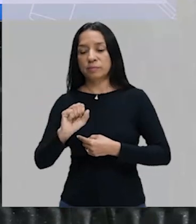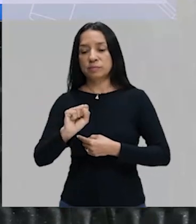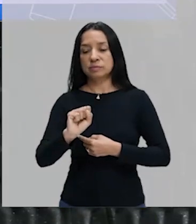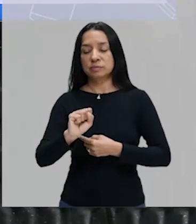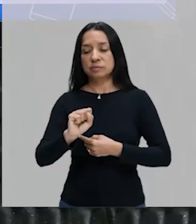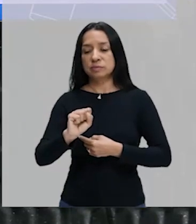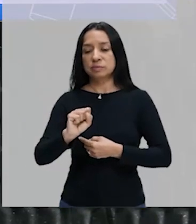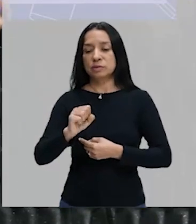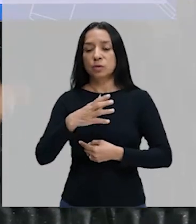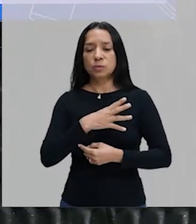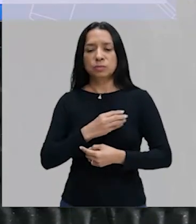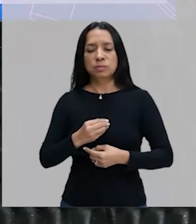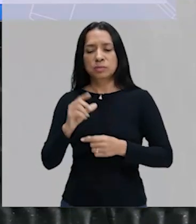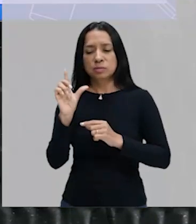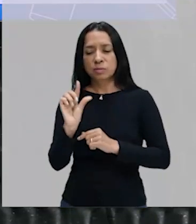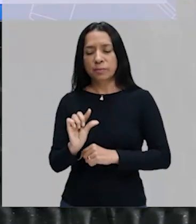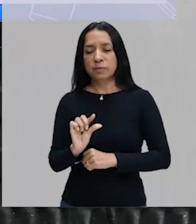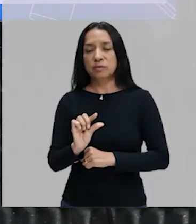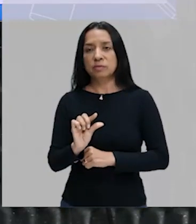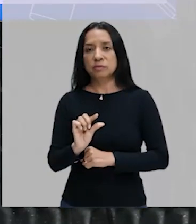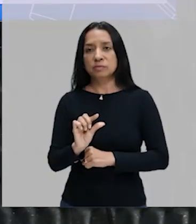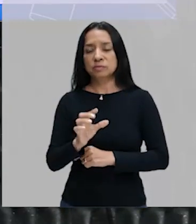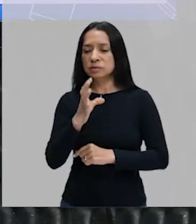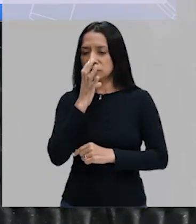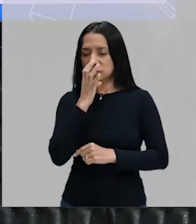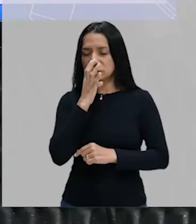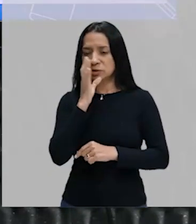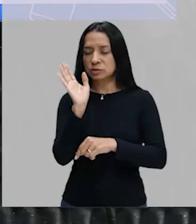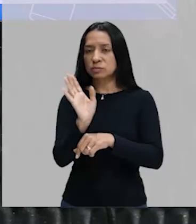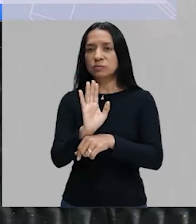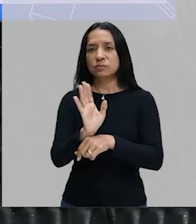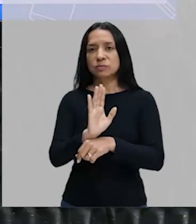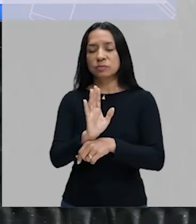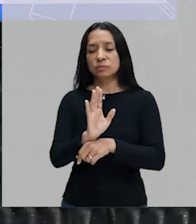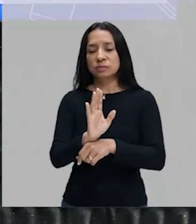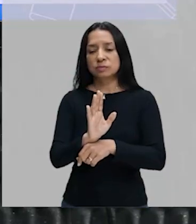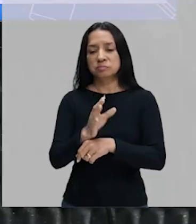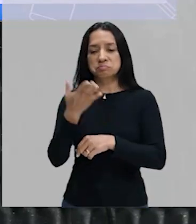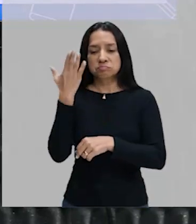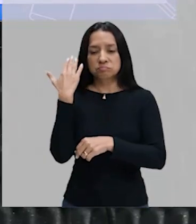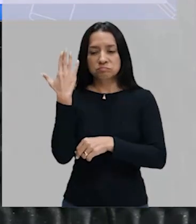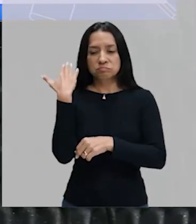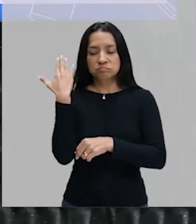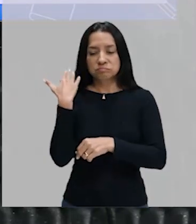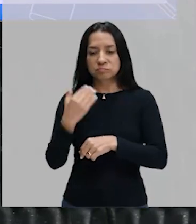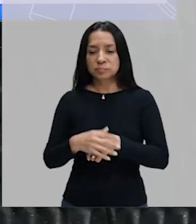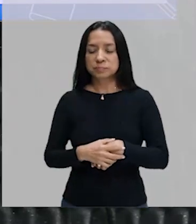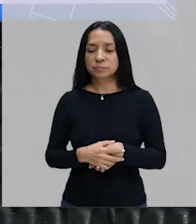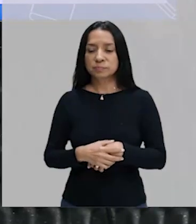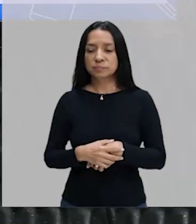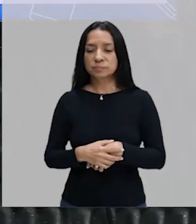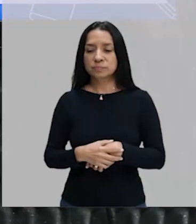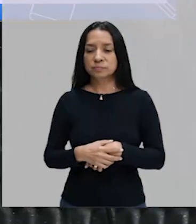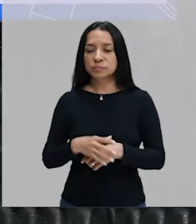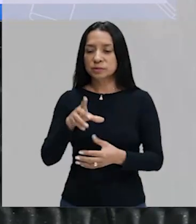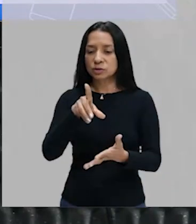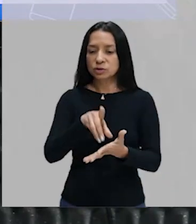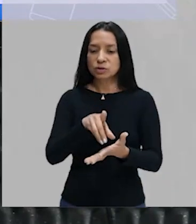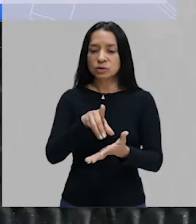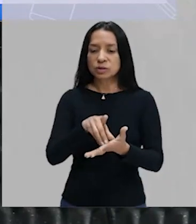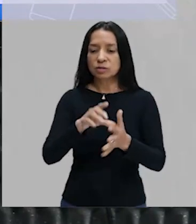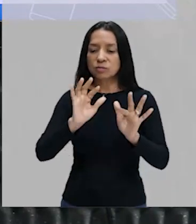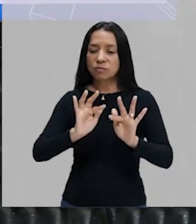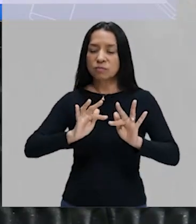eram pequenininhos. Você já assistiu um seriado bem antigo, né? Dos dinossauros,